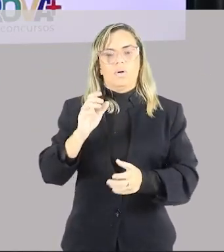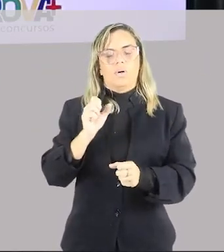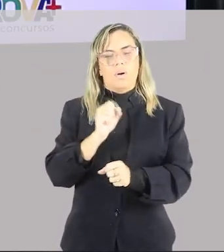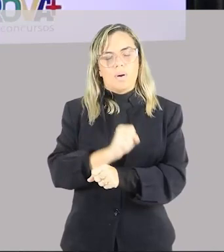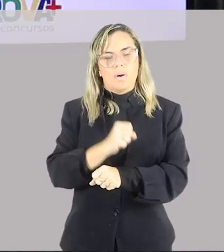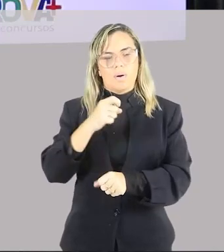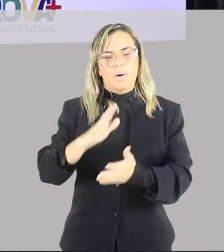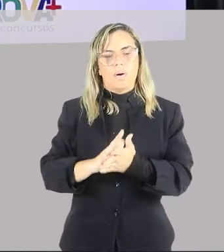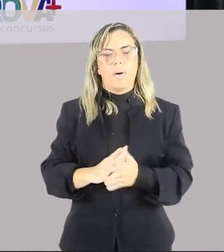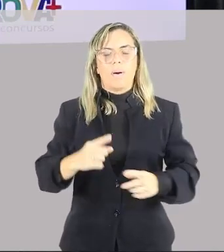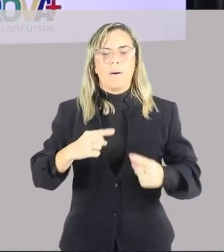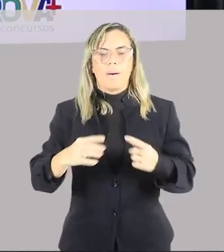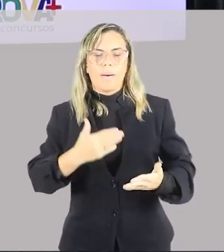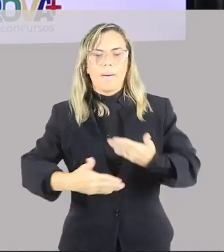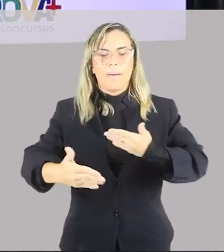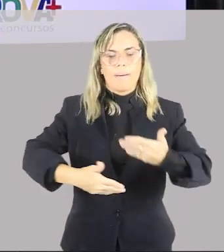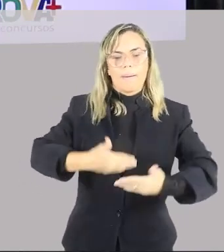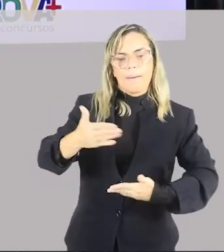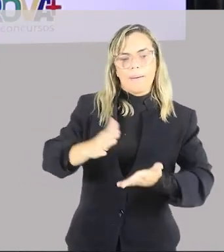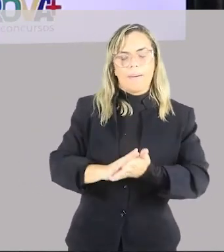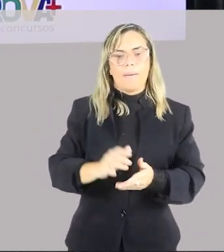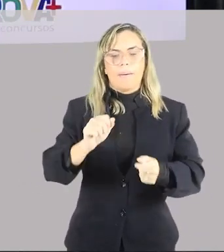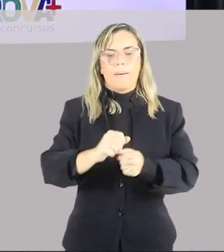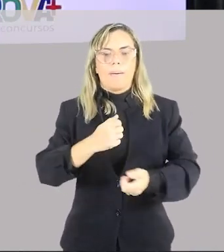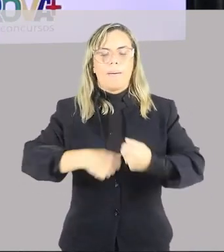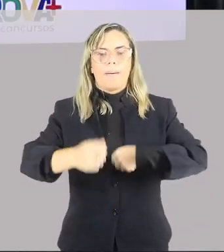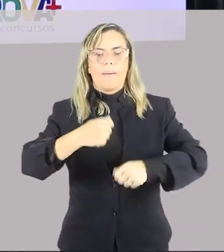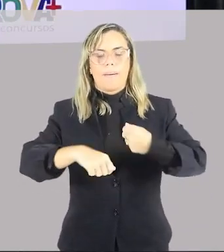gente vai discutir ainda muito mais sobre atos administrativos. Eu